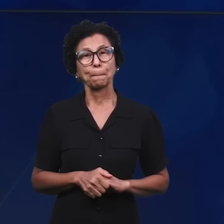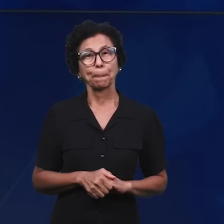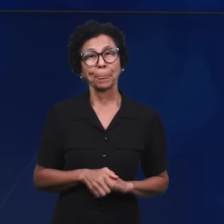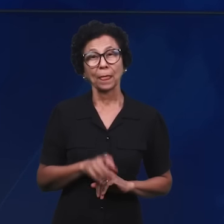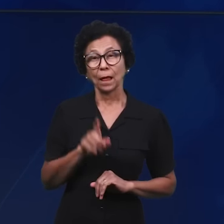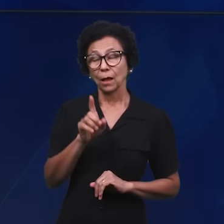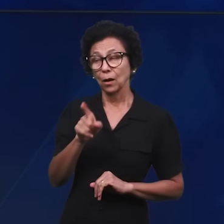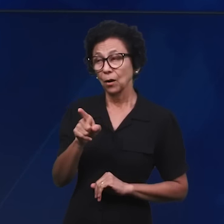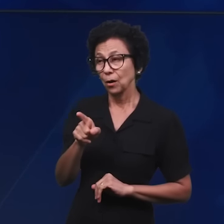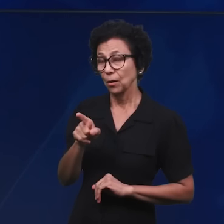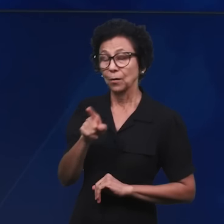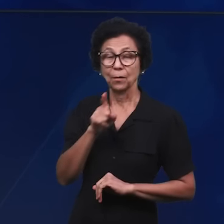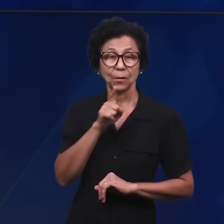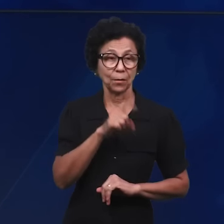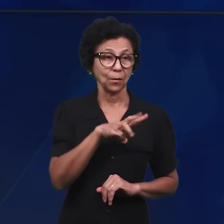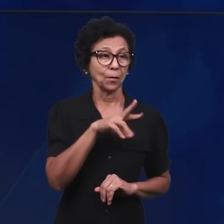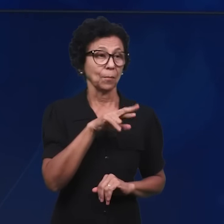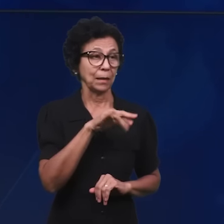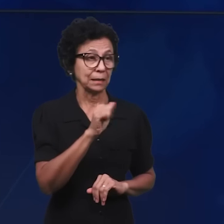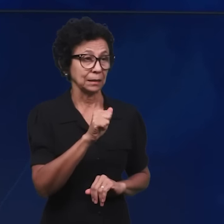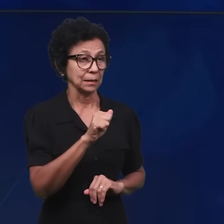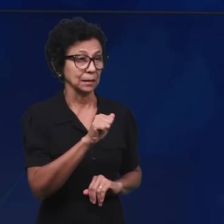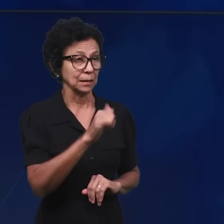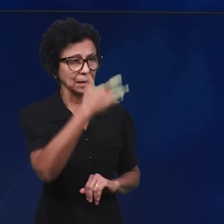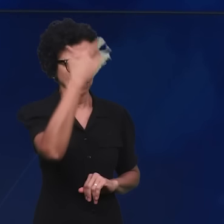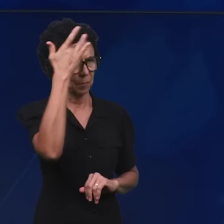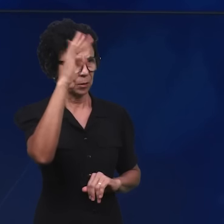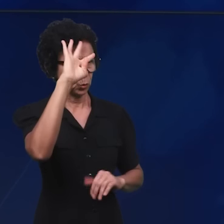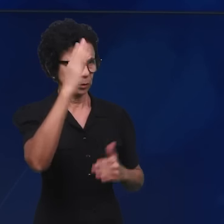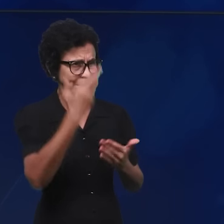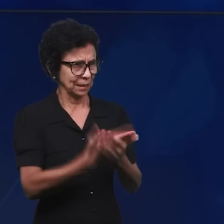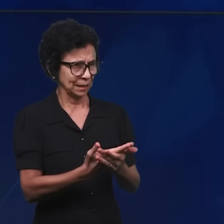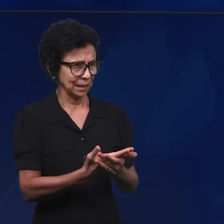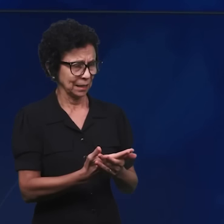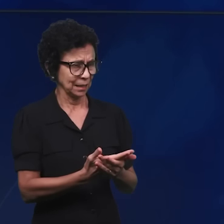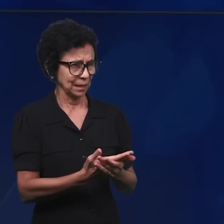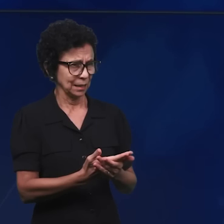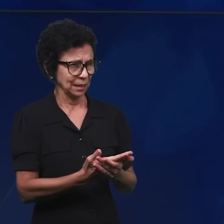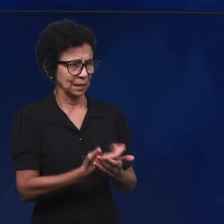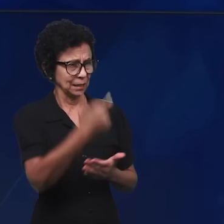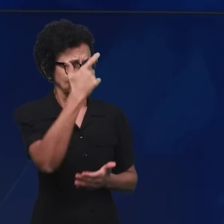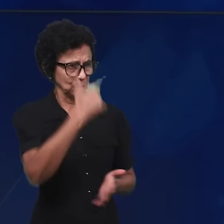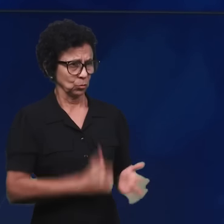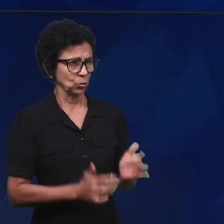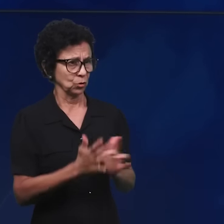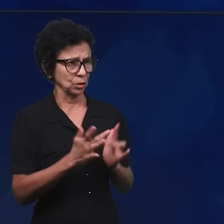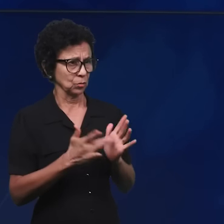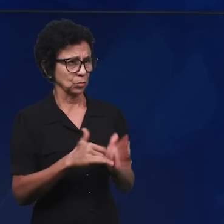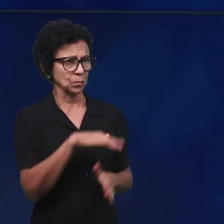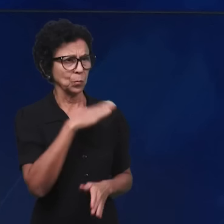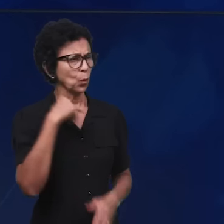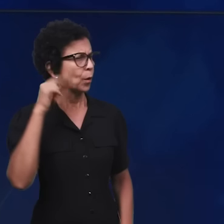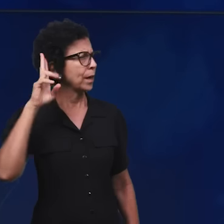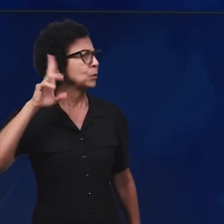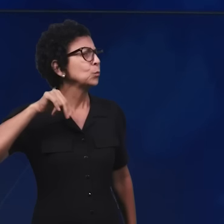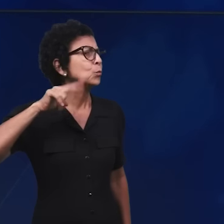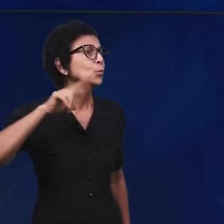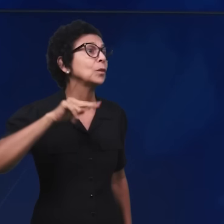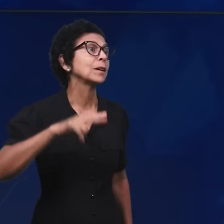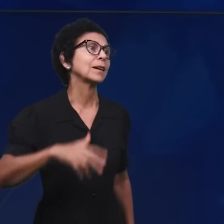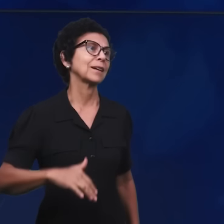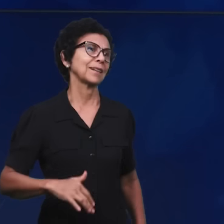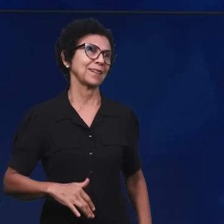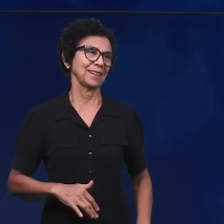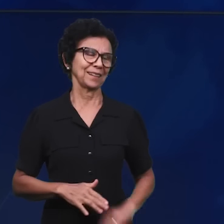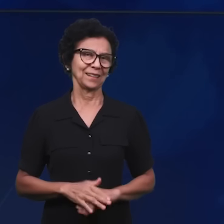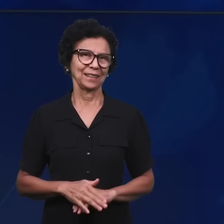mim nunca morrerá. Por ocasião da ressurreição do irmão dela, de Lázaro, nunca morrerá. Quem